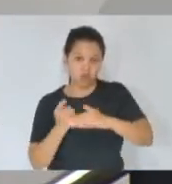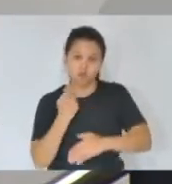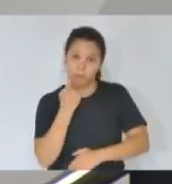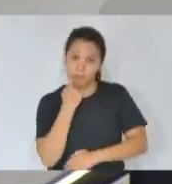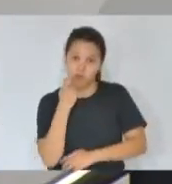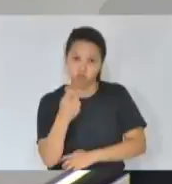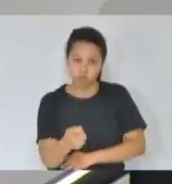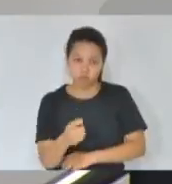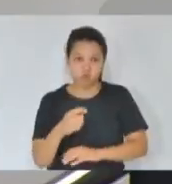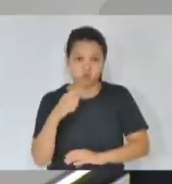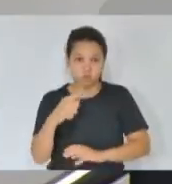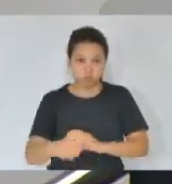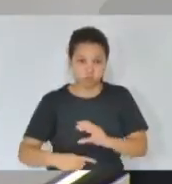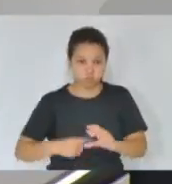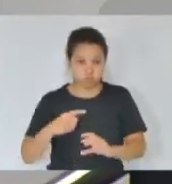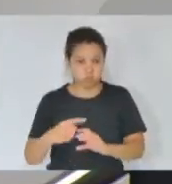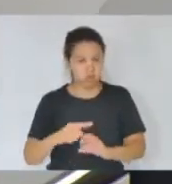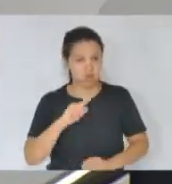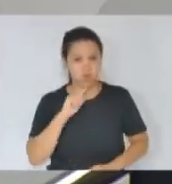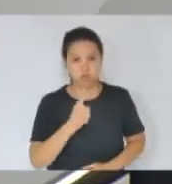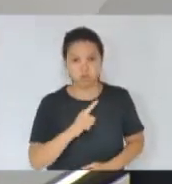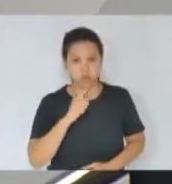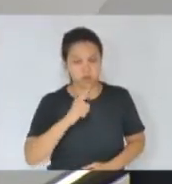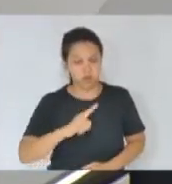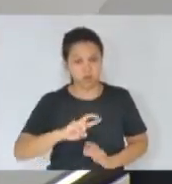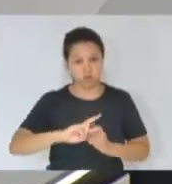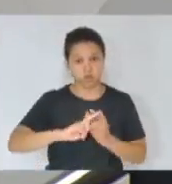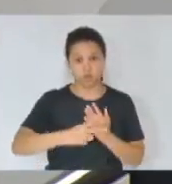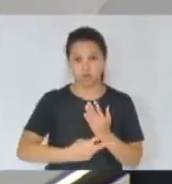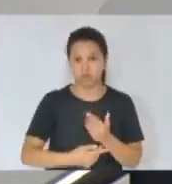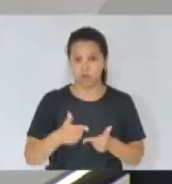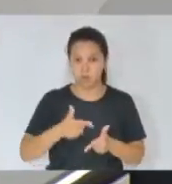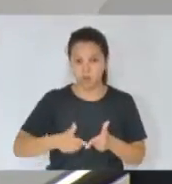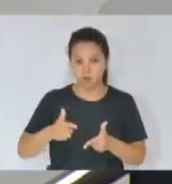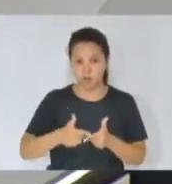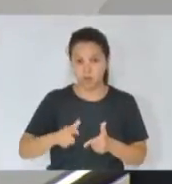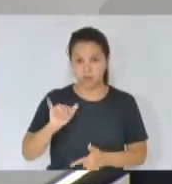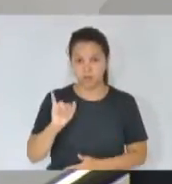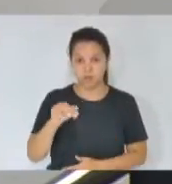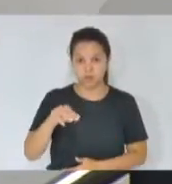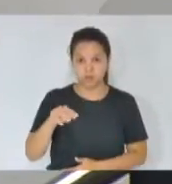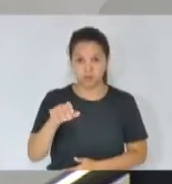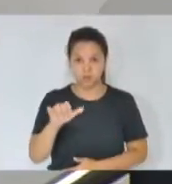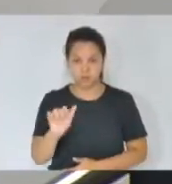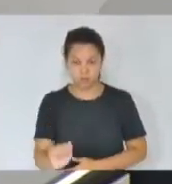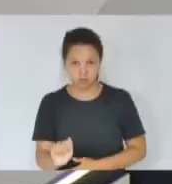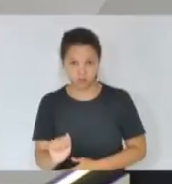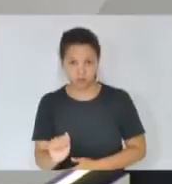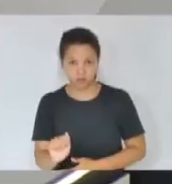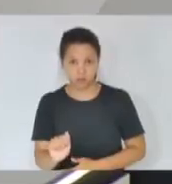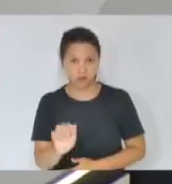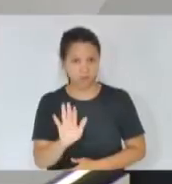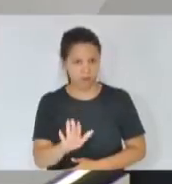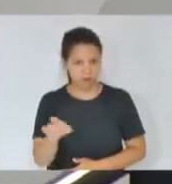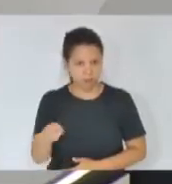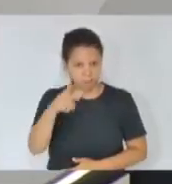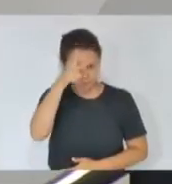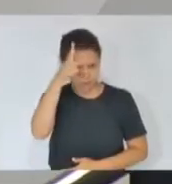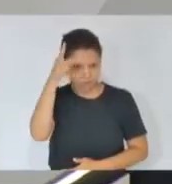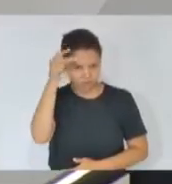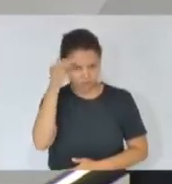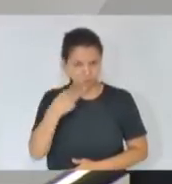consegue resolver o problema do IMA. Mas será que o prefeito não pode ser